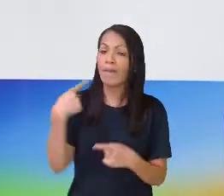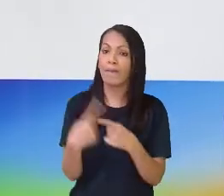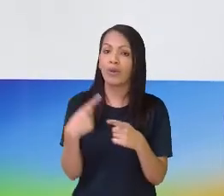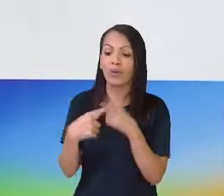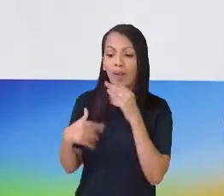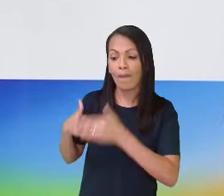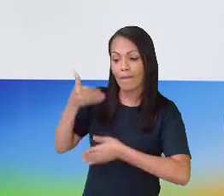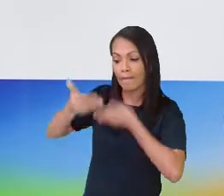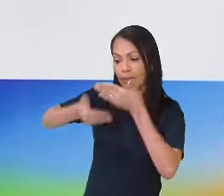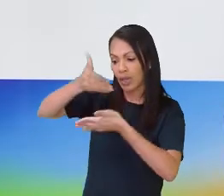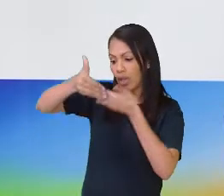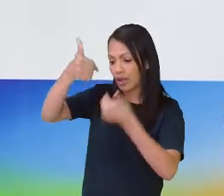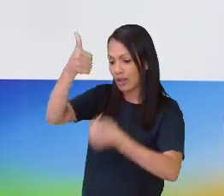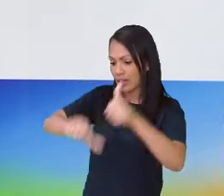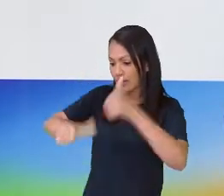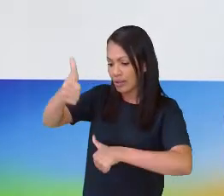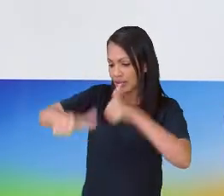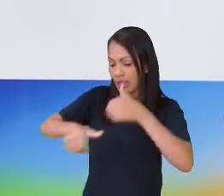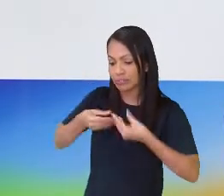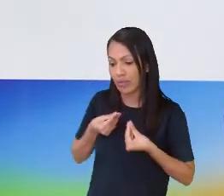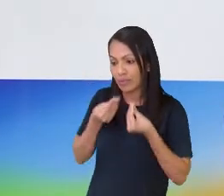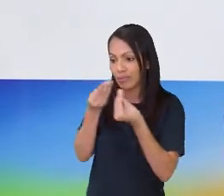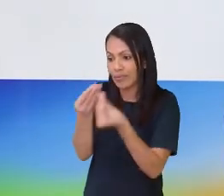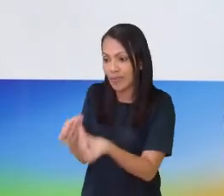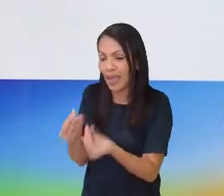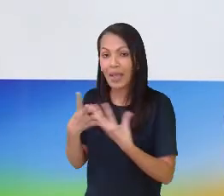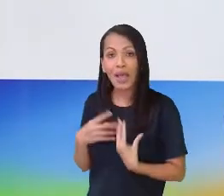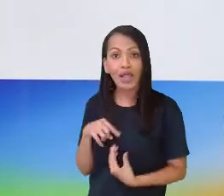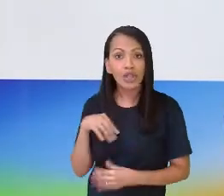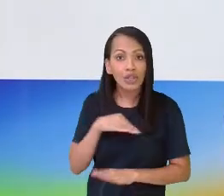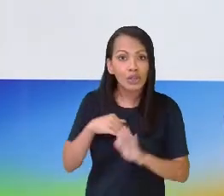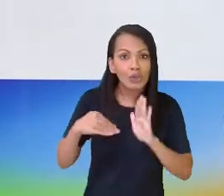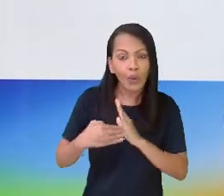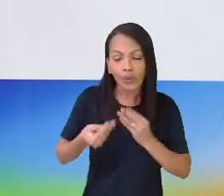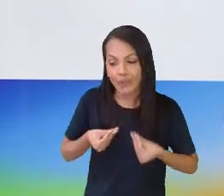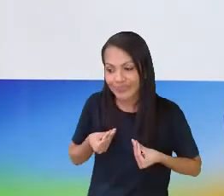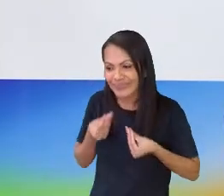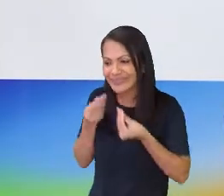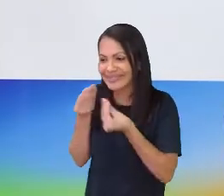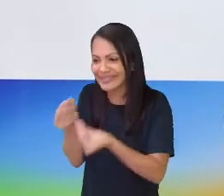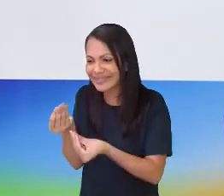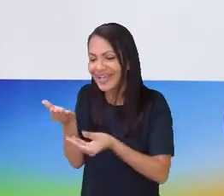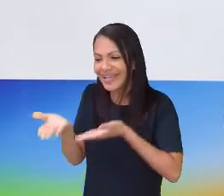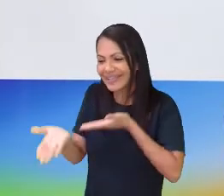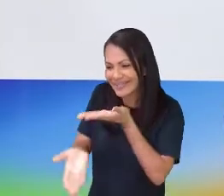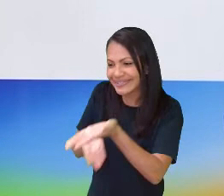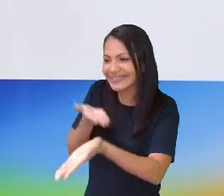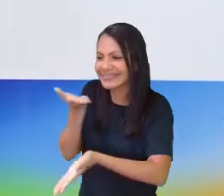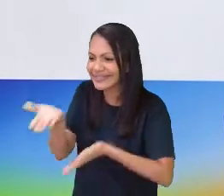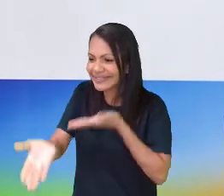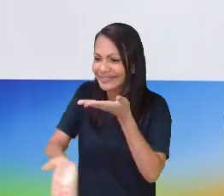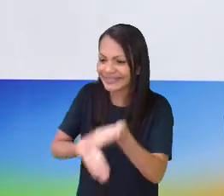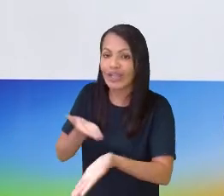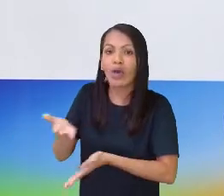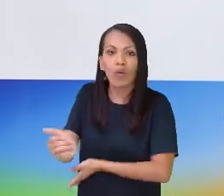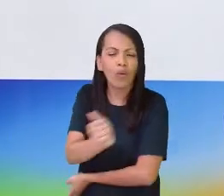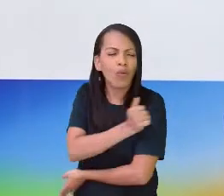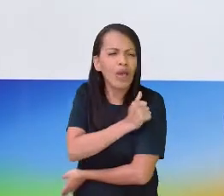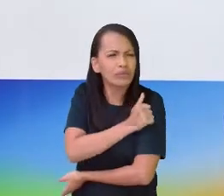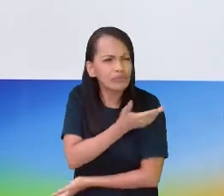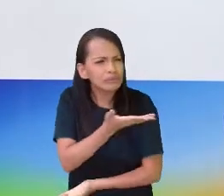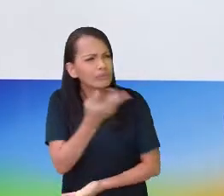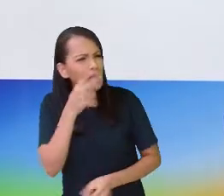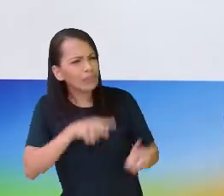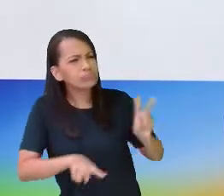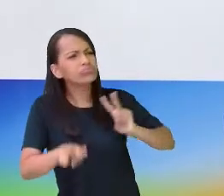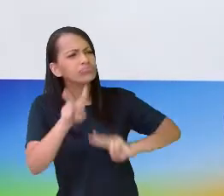dá na medida em que a gente oferta. Tudo que a gente oferta vai gerar uma resposta, vai haver uma repercussão. E